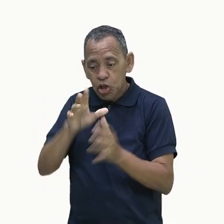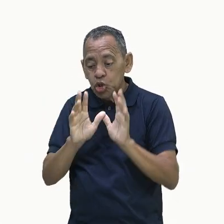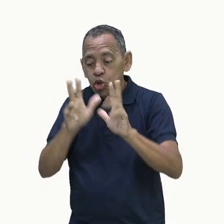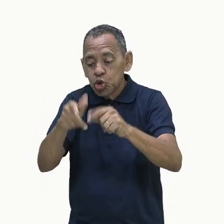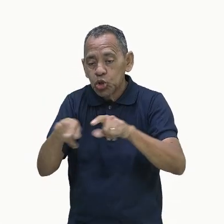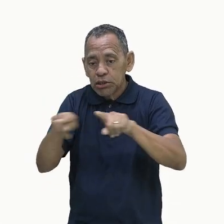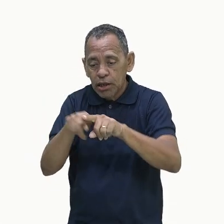de Pascal.